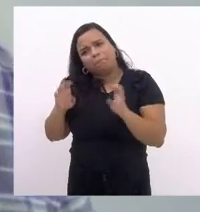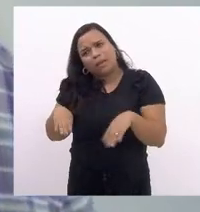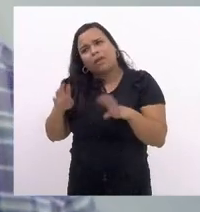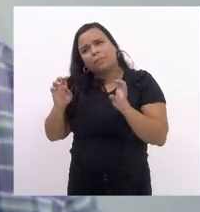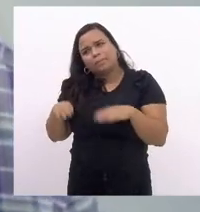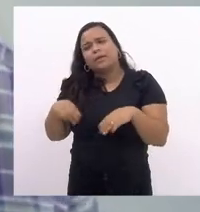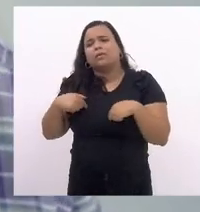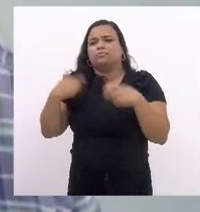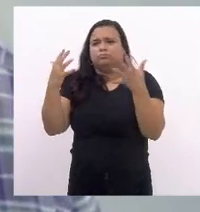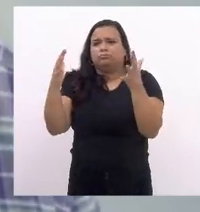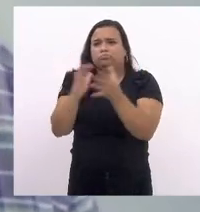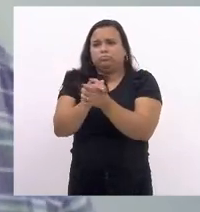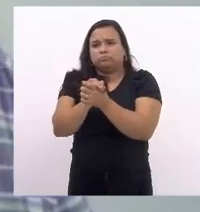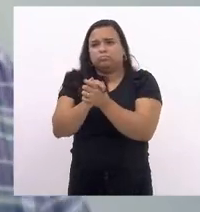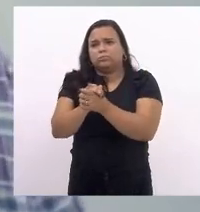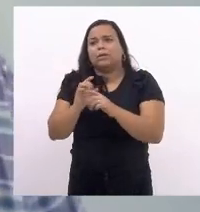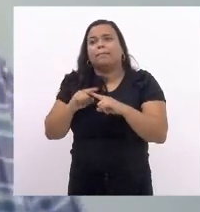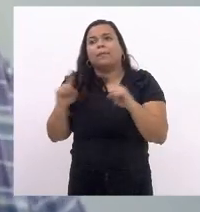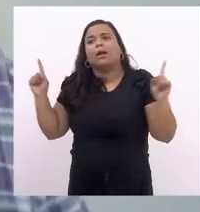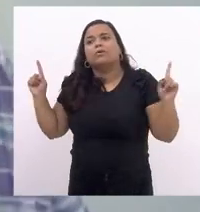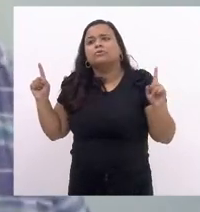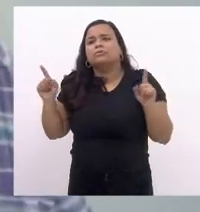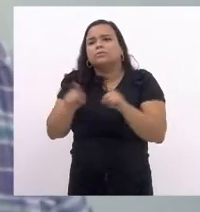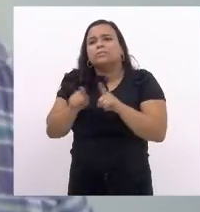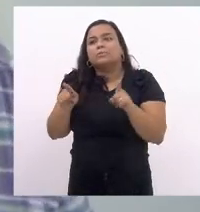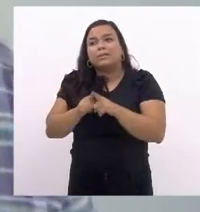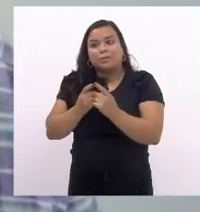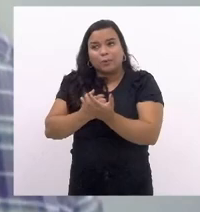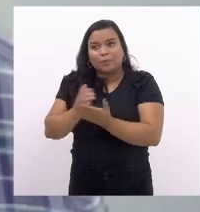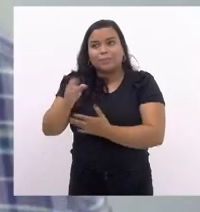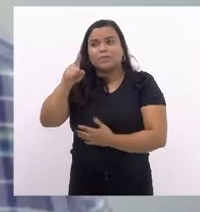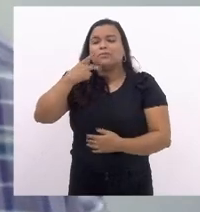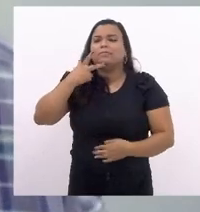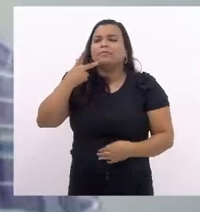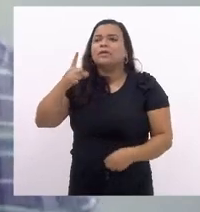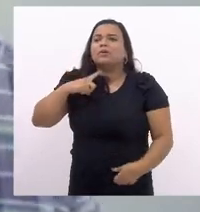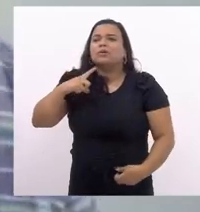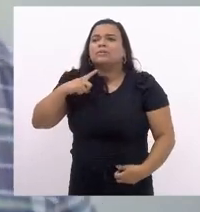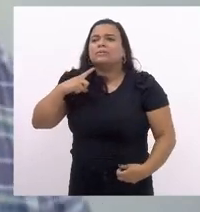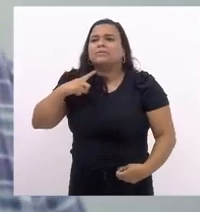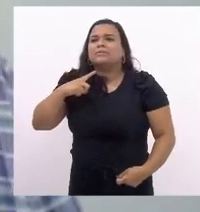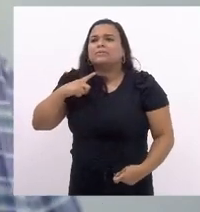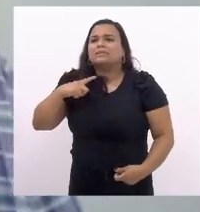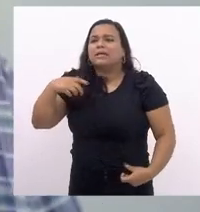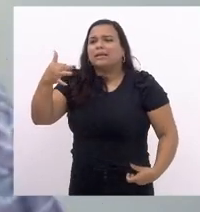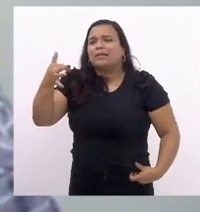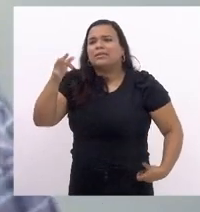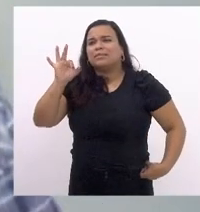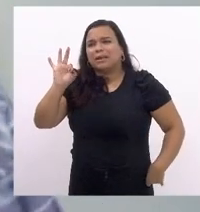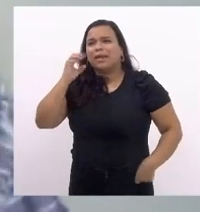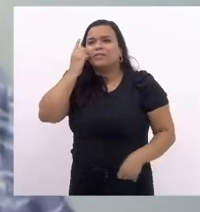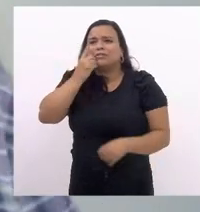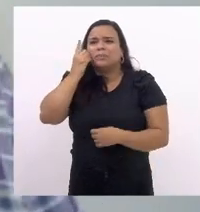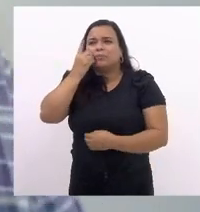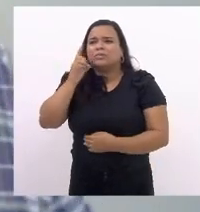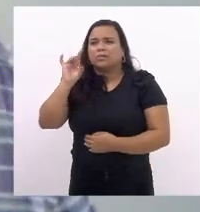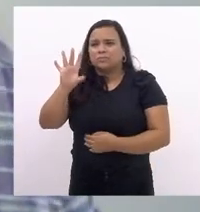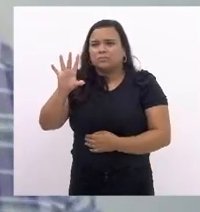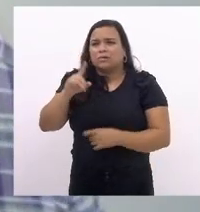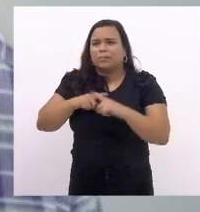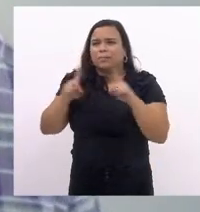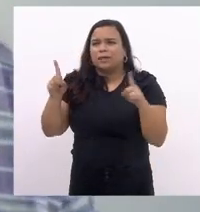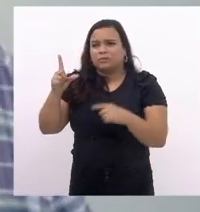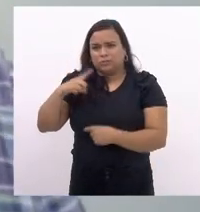a parabenizo, mas no início, a Vossa Excelência citou que haviam somente 10 deputados no plenário, mas nós